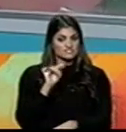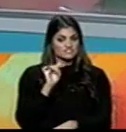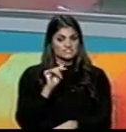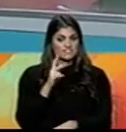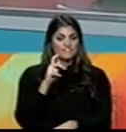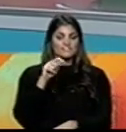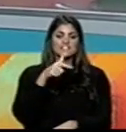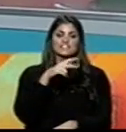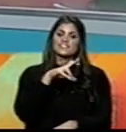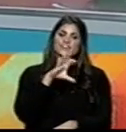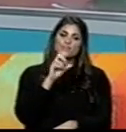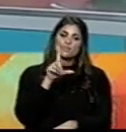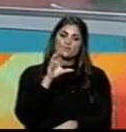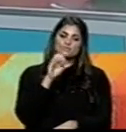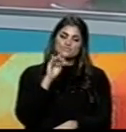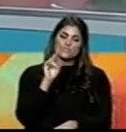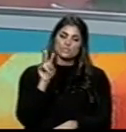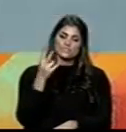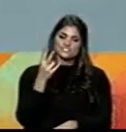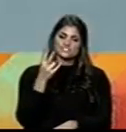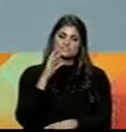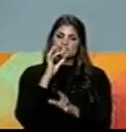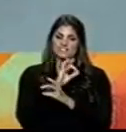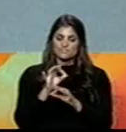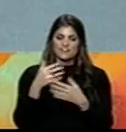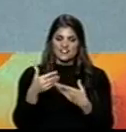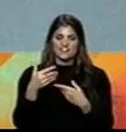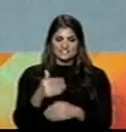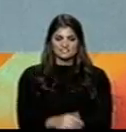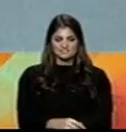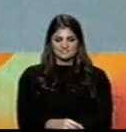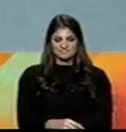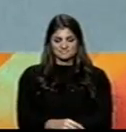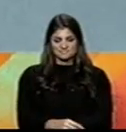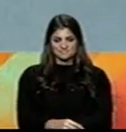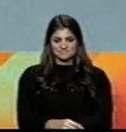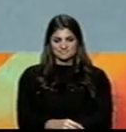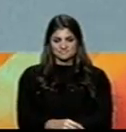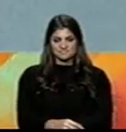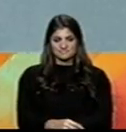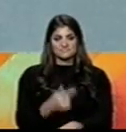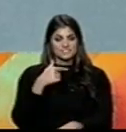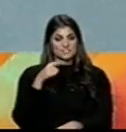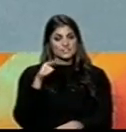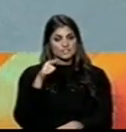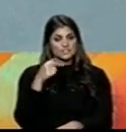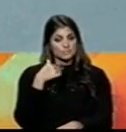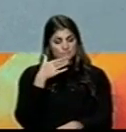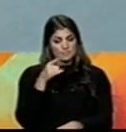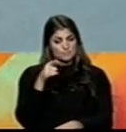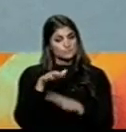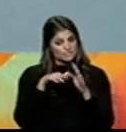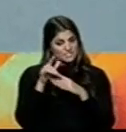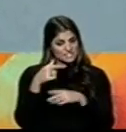E agora vou fazer aqui mais, olha aqui. Maravilhoso, Jorge, maravilhoso. Vou-te contratar para fazeres para lá em casa.